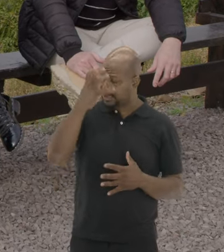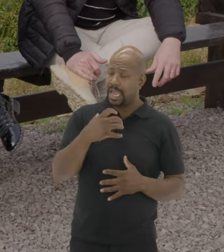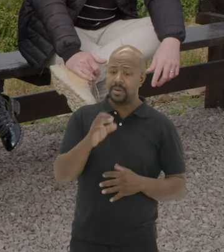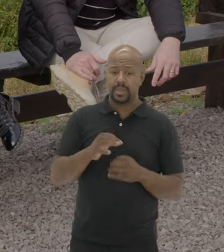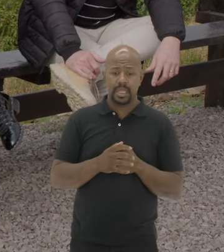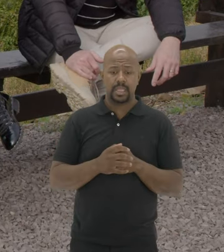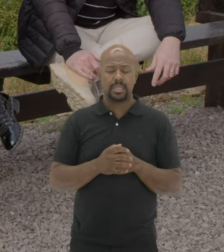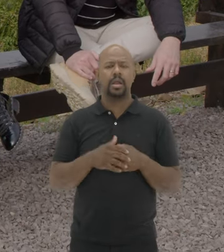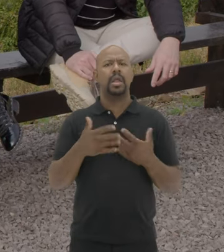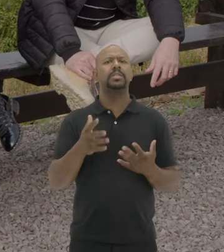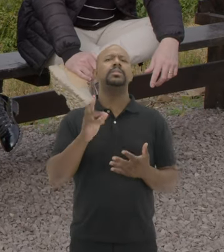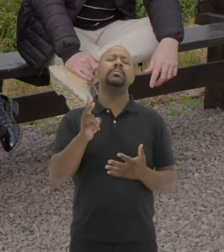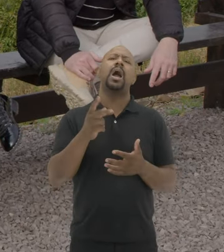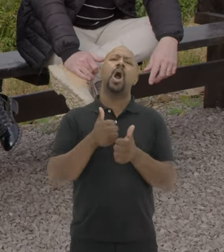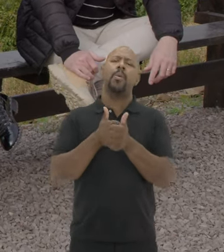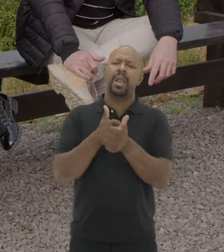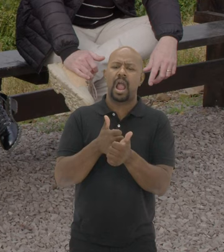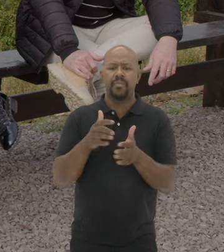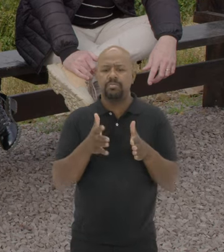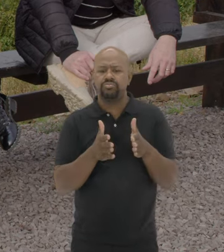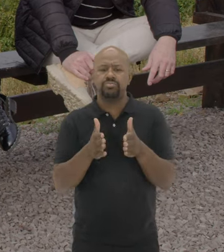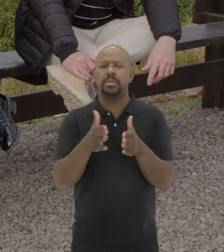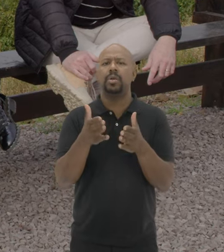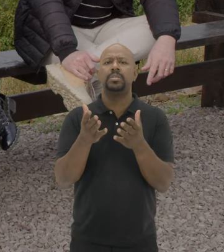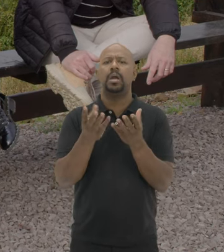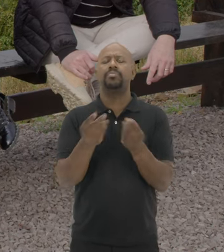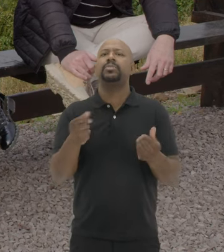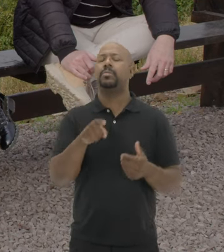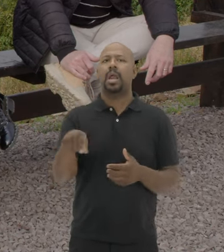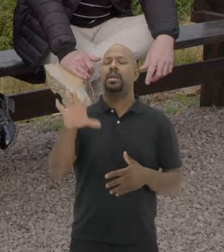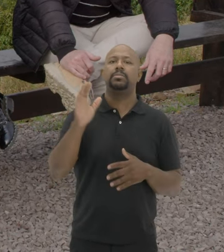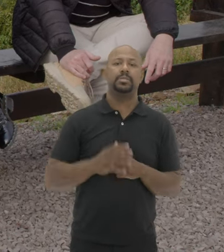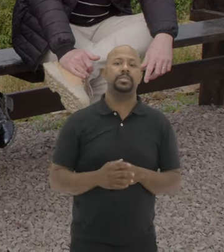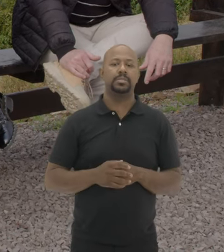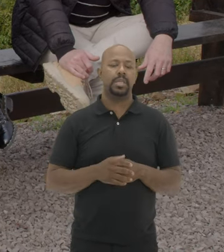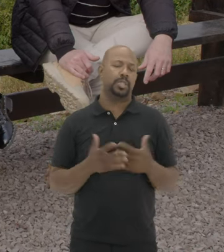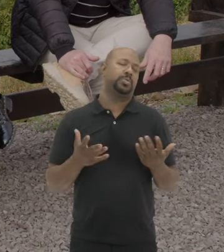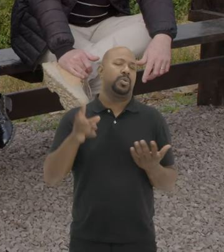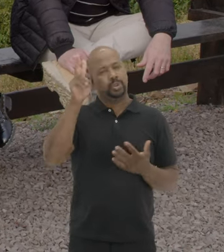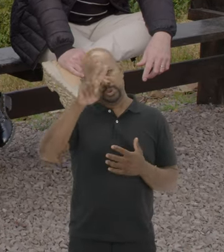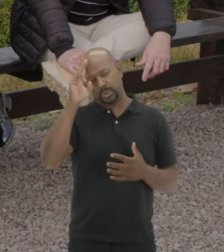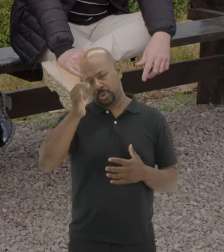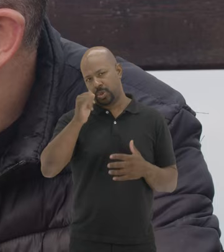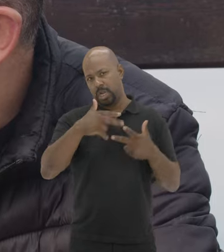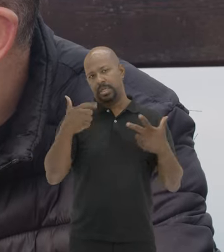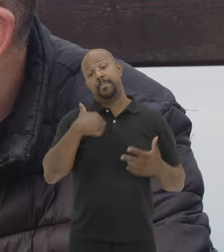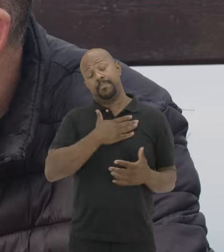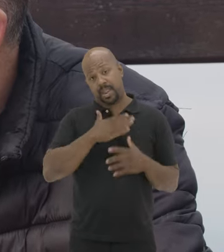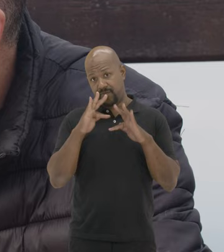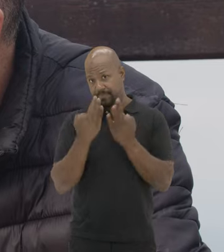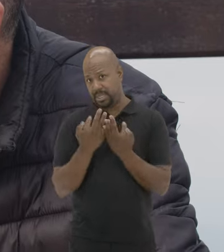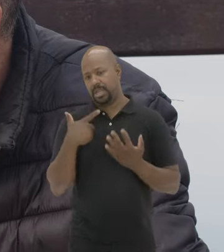Não, é sério. E ele, então ele acompanhava um trecho e depois ele tomava aquele caminho. Bom, isso são histórias